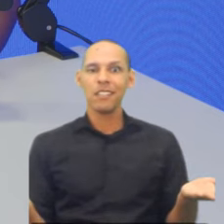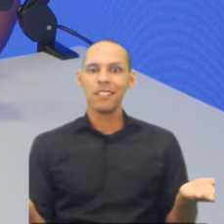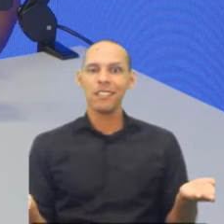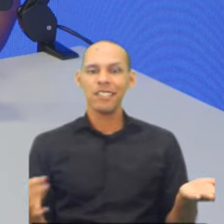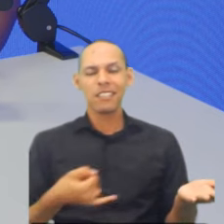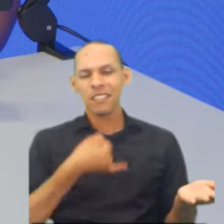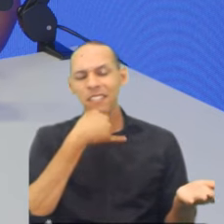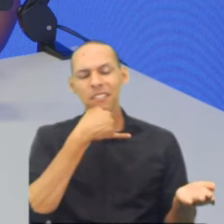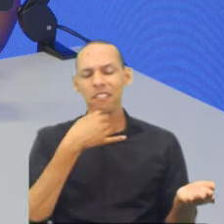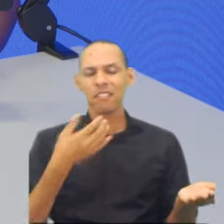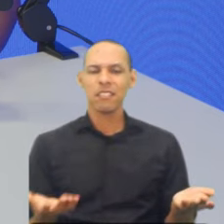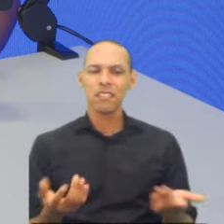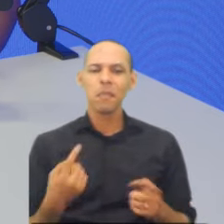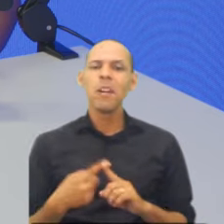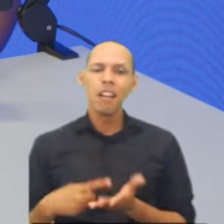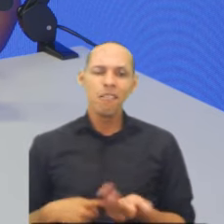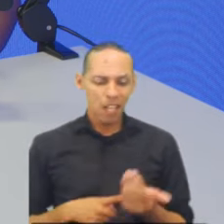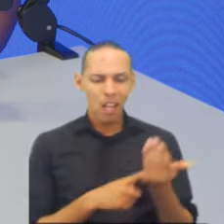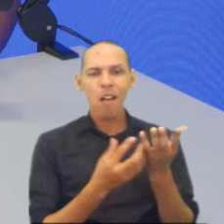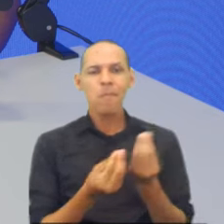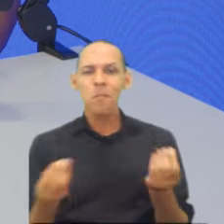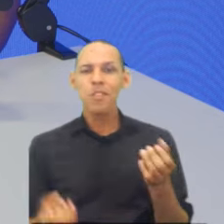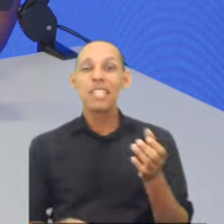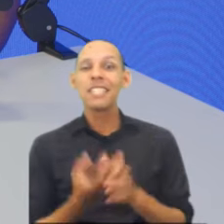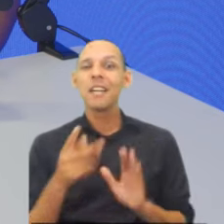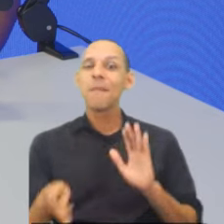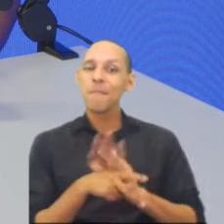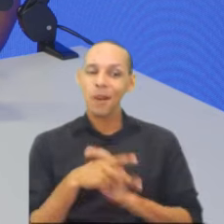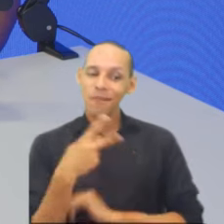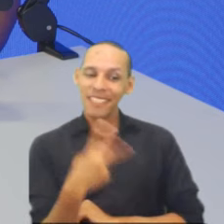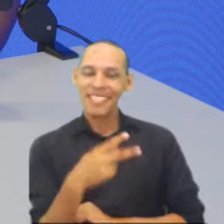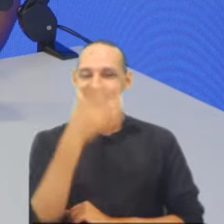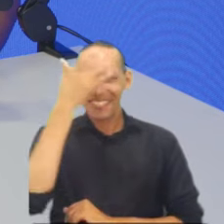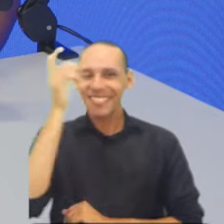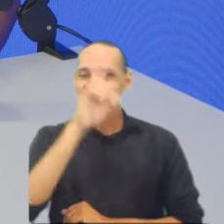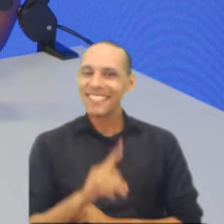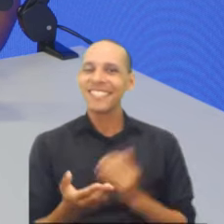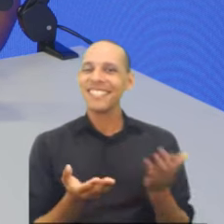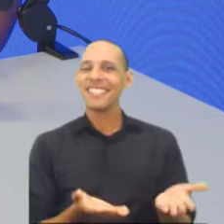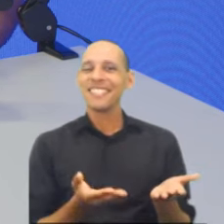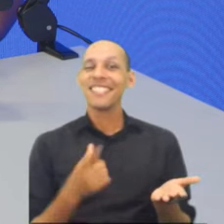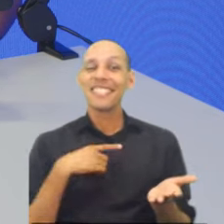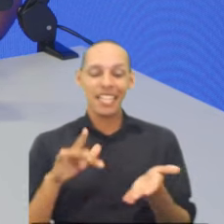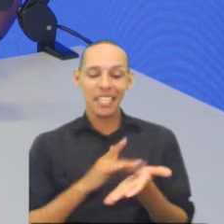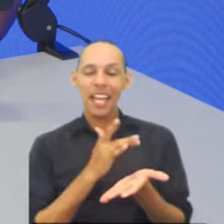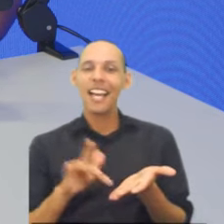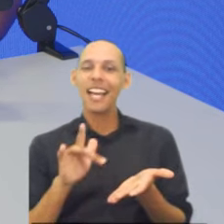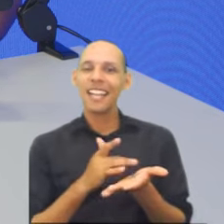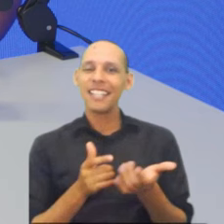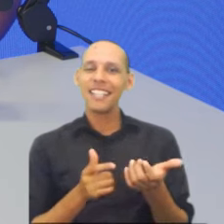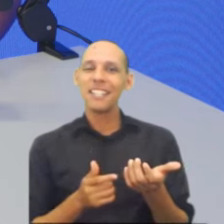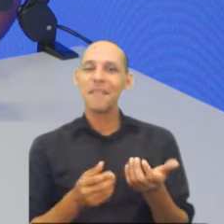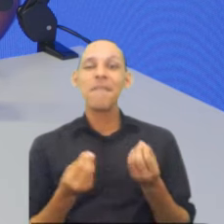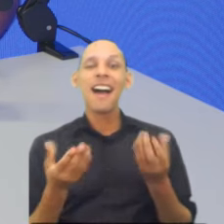é é triste porque muito do que existe de tecnologia foi criado para pessoa com deficiência a gente tem touch no celular